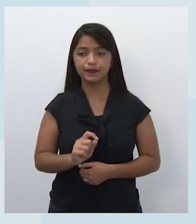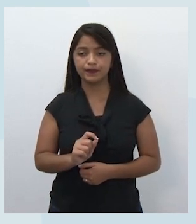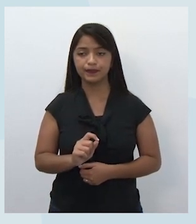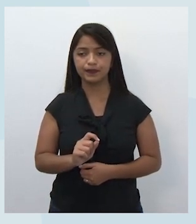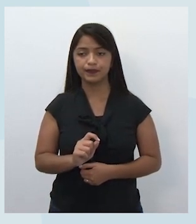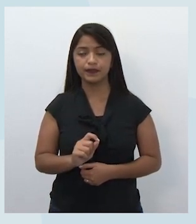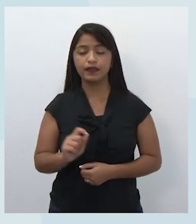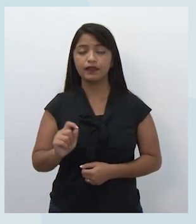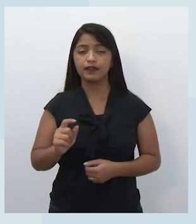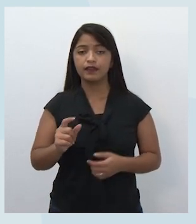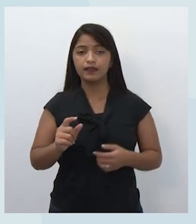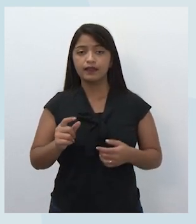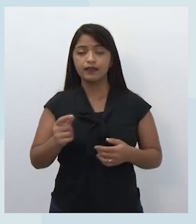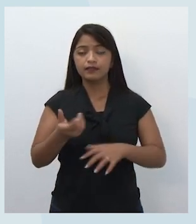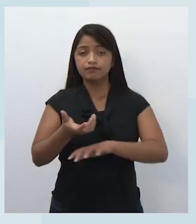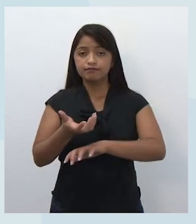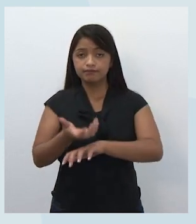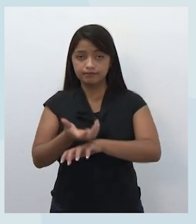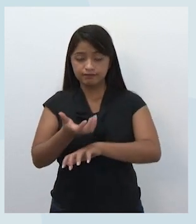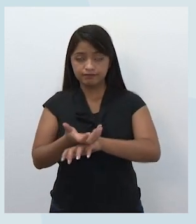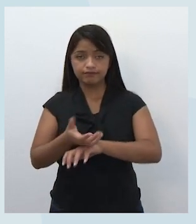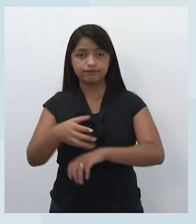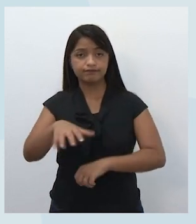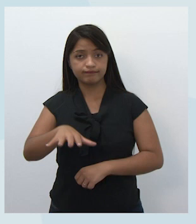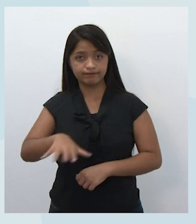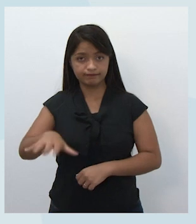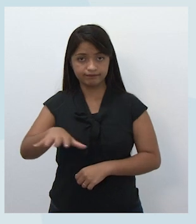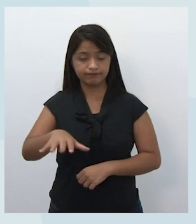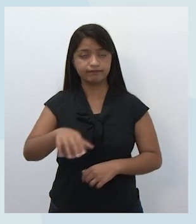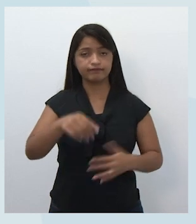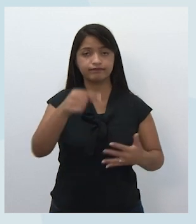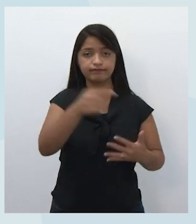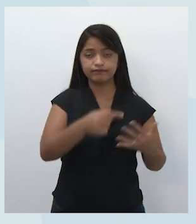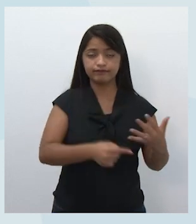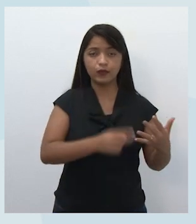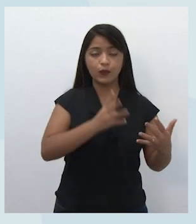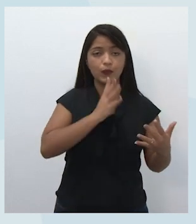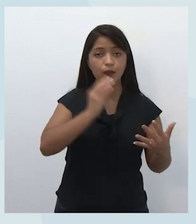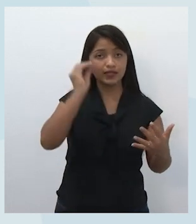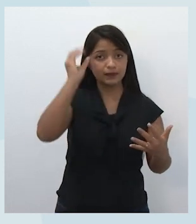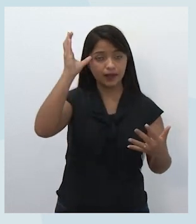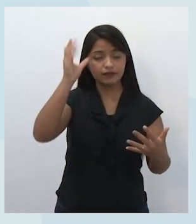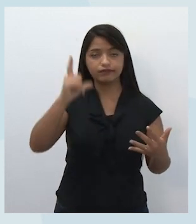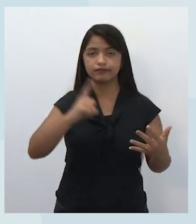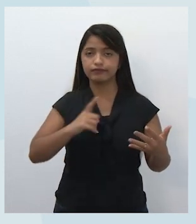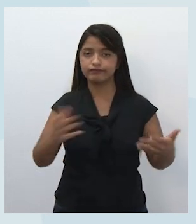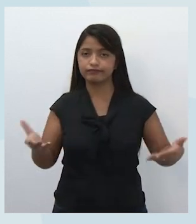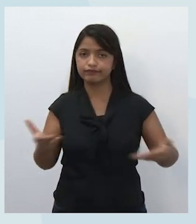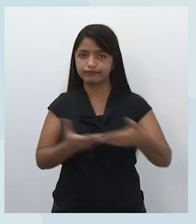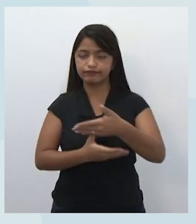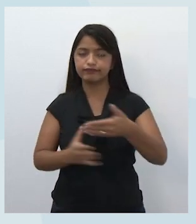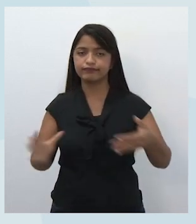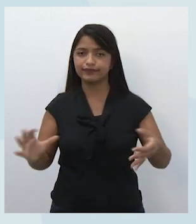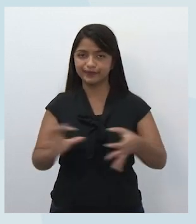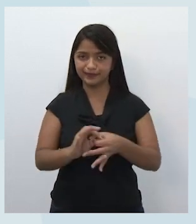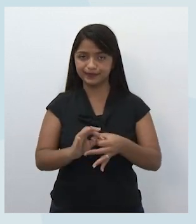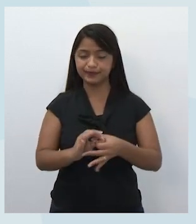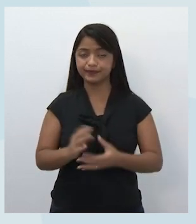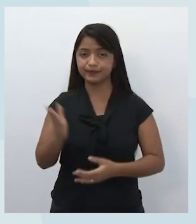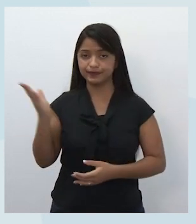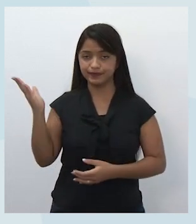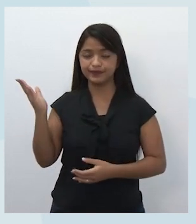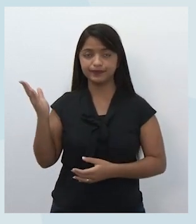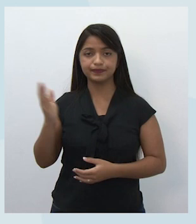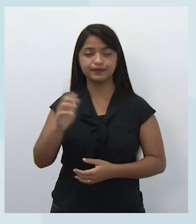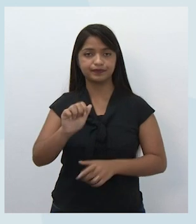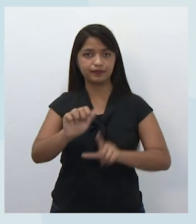a relação dos componentes da área com os objetos de conhecimento específicos. Então, esse é um desenho que está posto, e